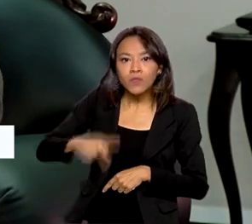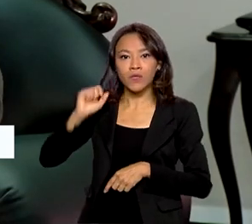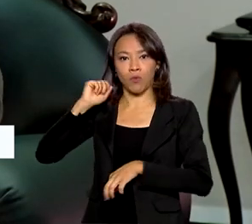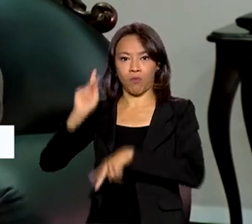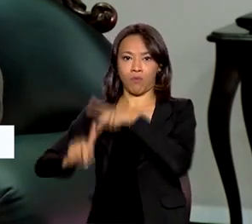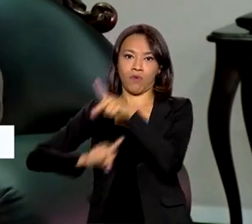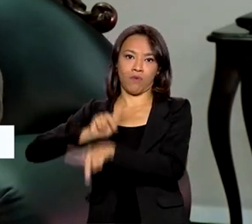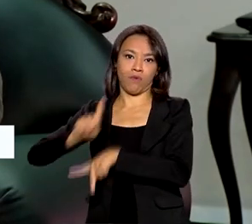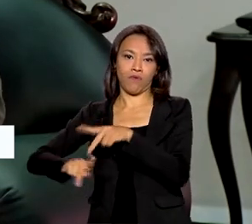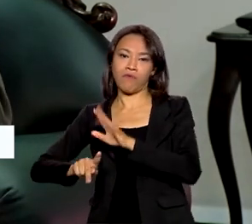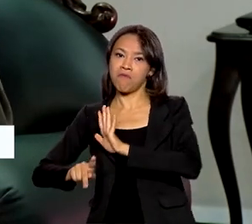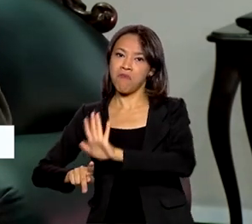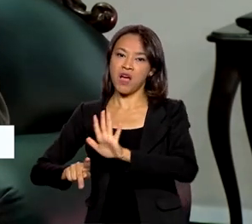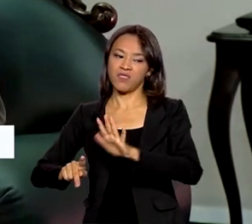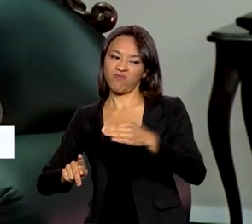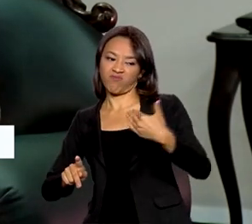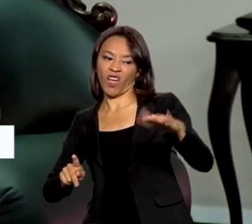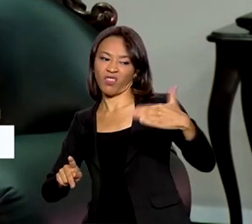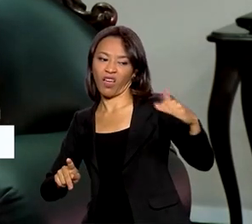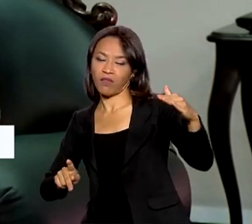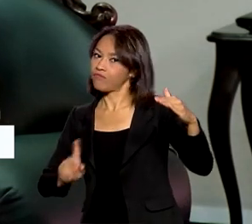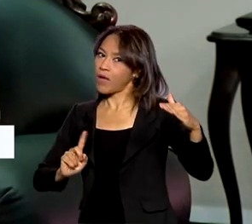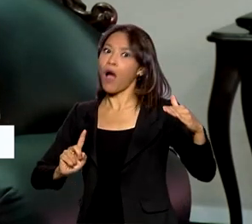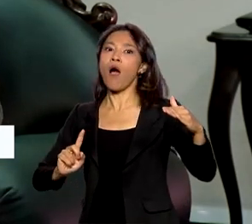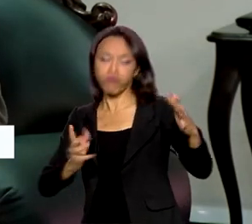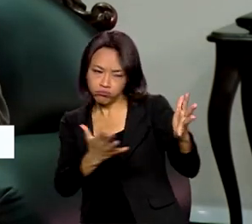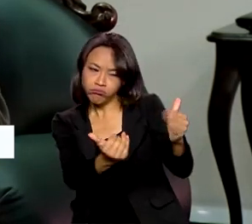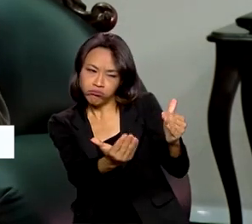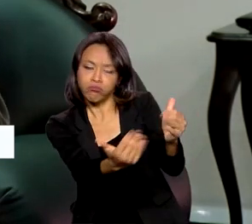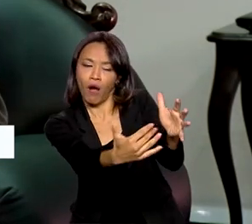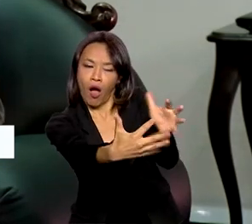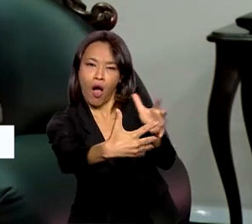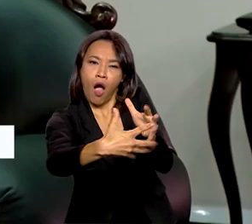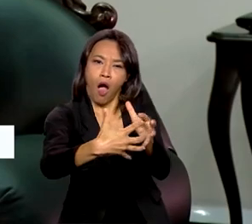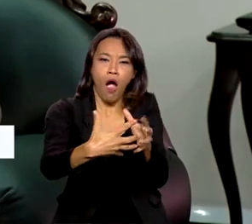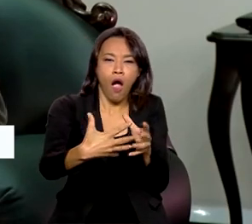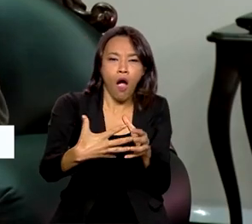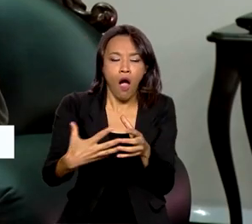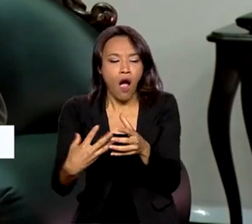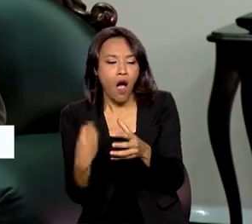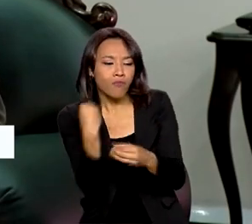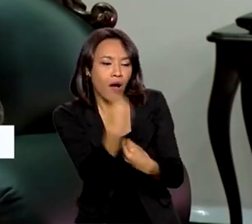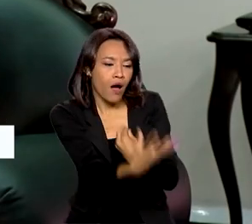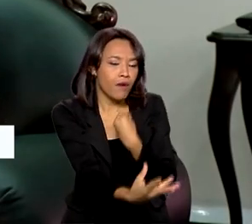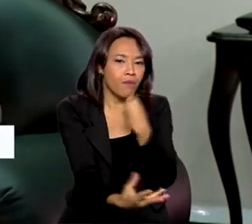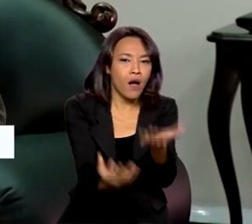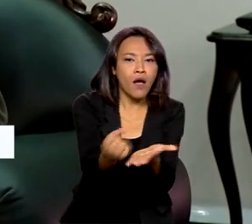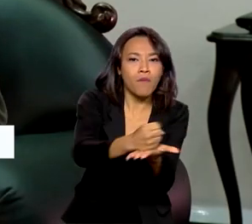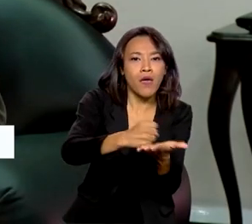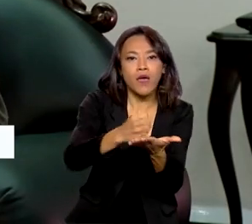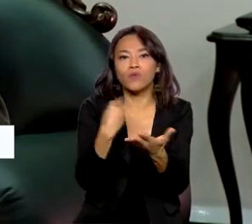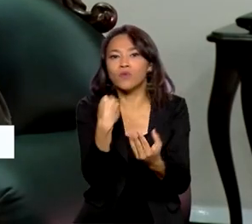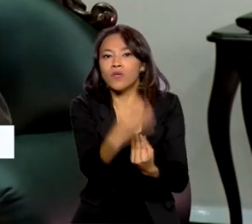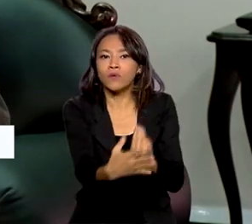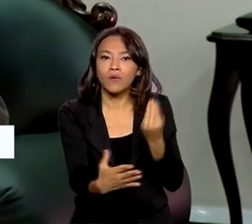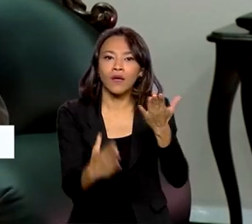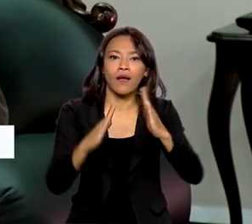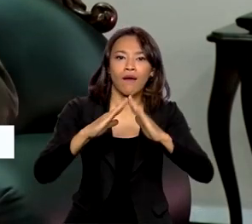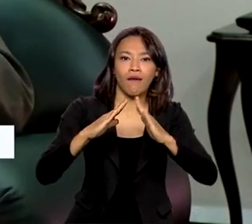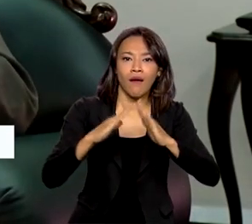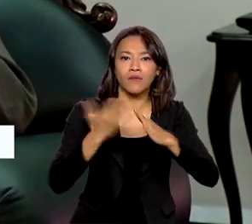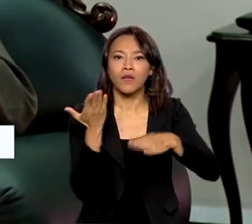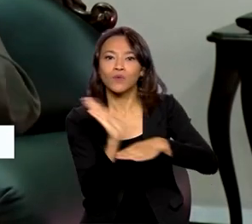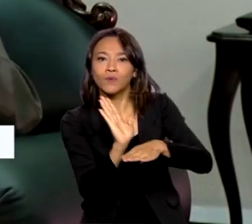também mas não suportou e tá colhendo essas pessoas tá dando medicamento está dando moradia tá